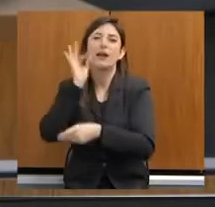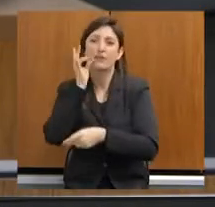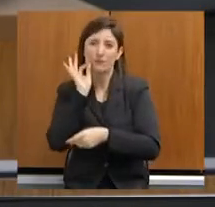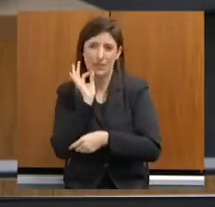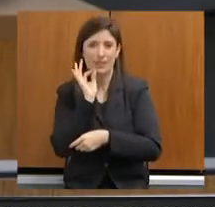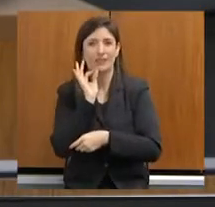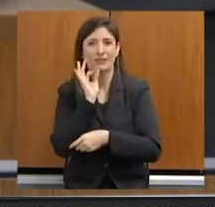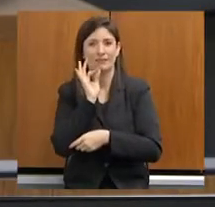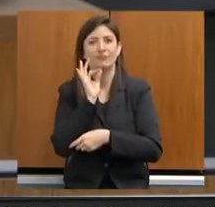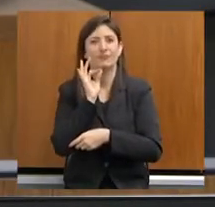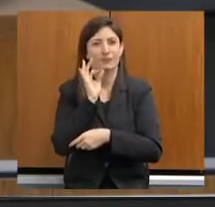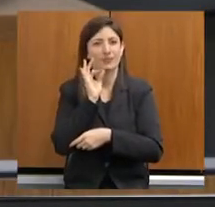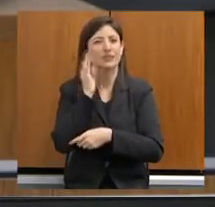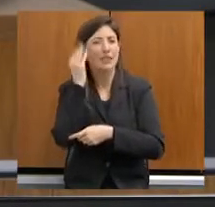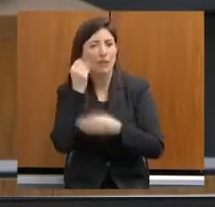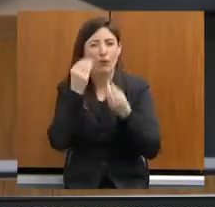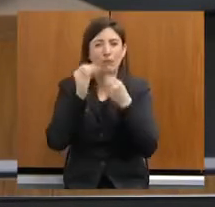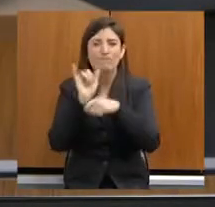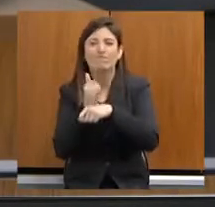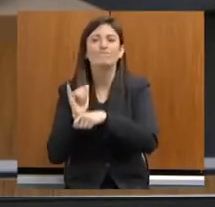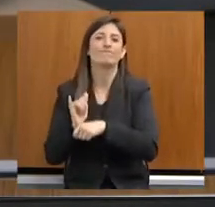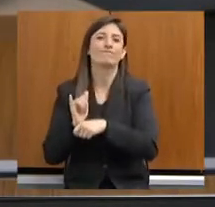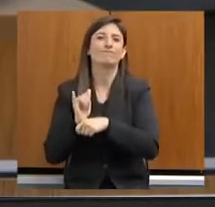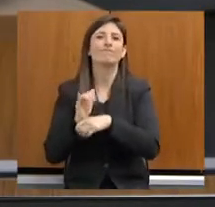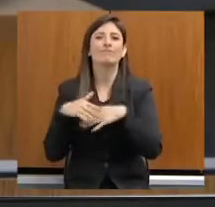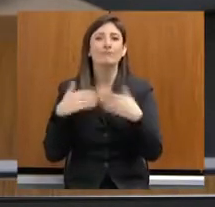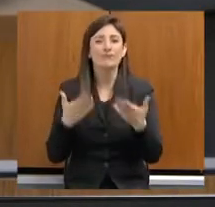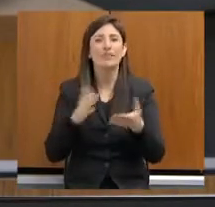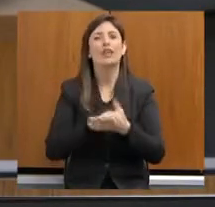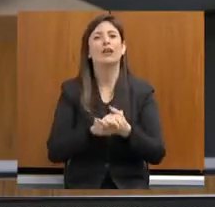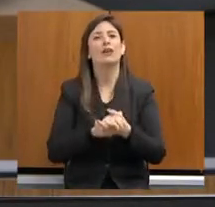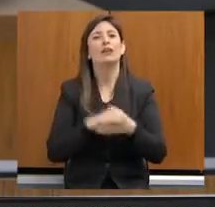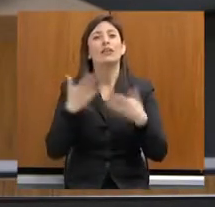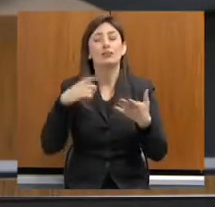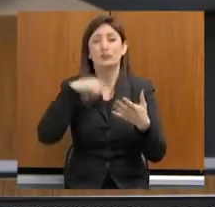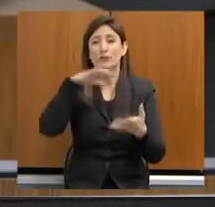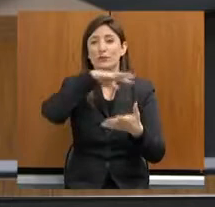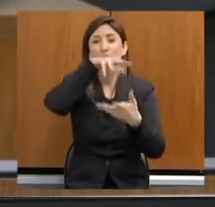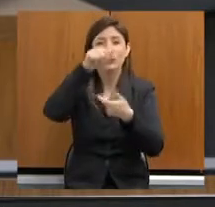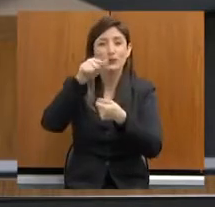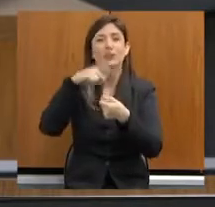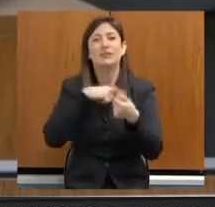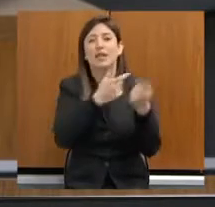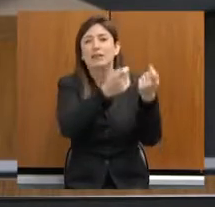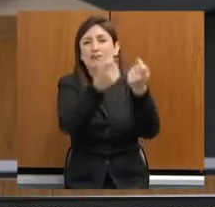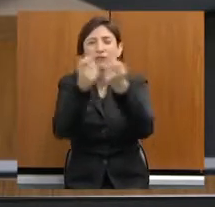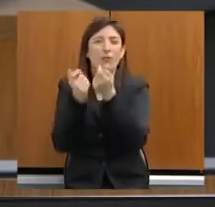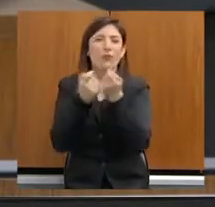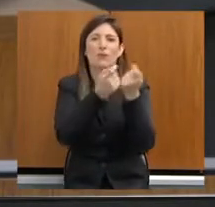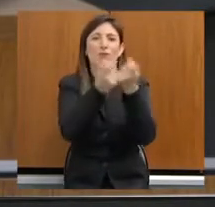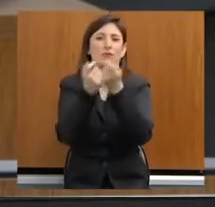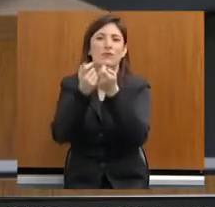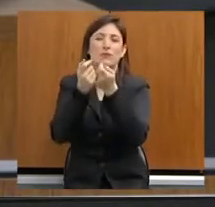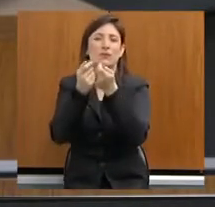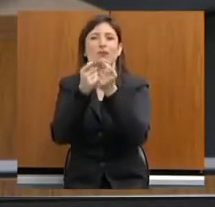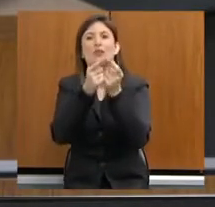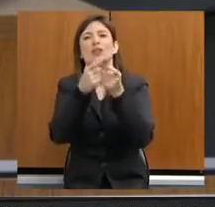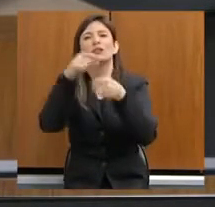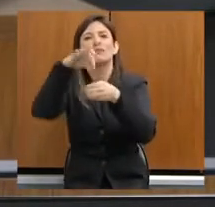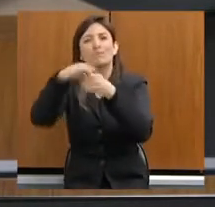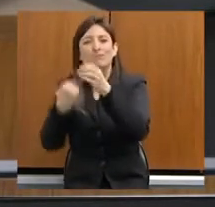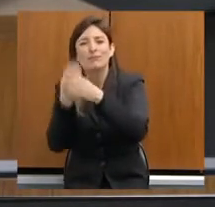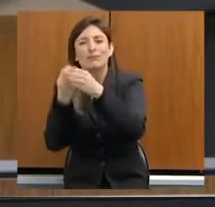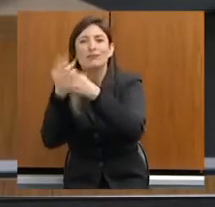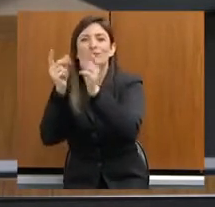nos anais desta casa ou não adesivos o estoque mundial e baixo produtor tá vendendo